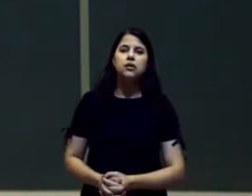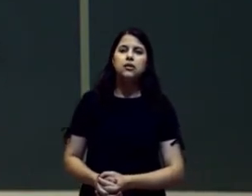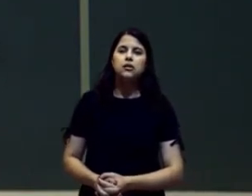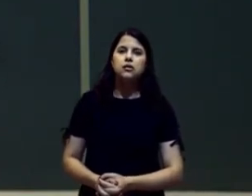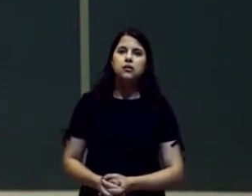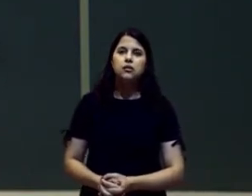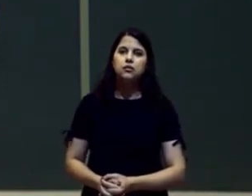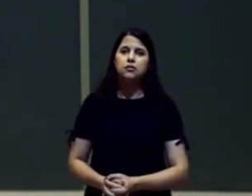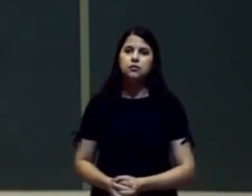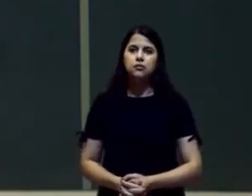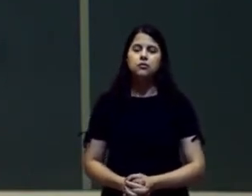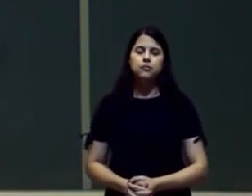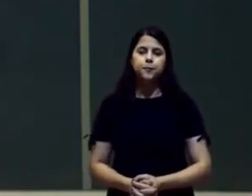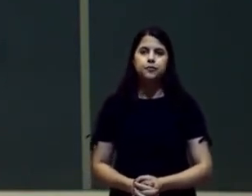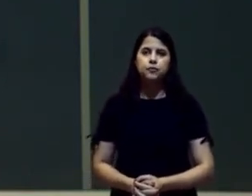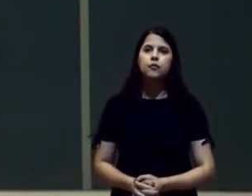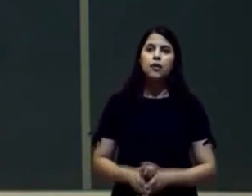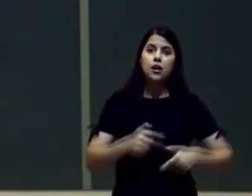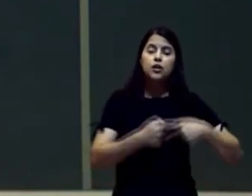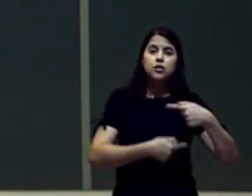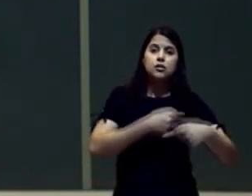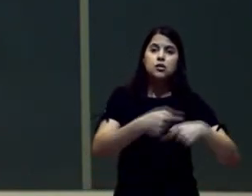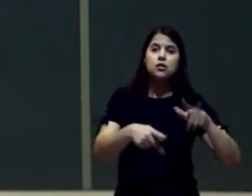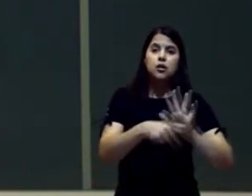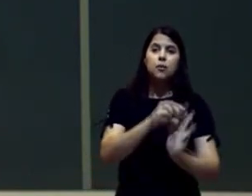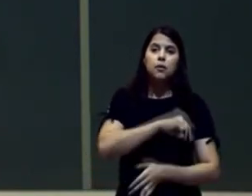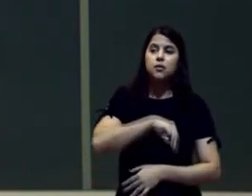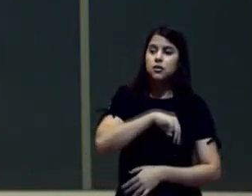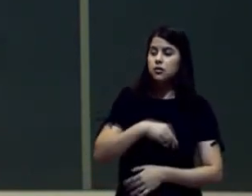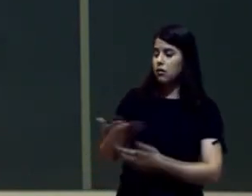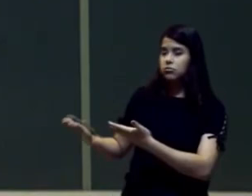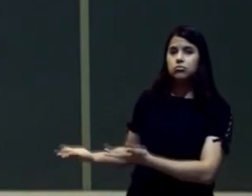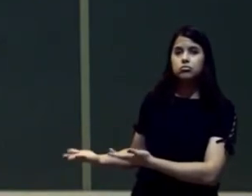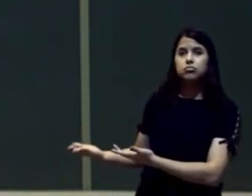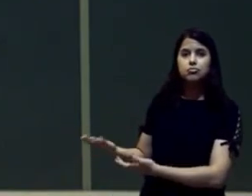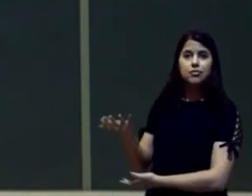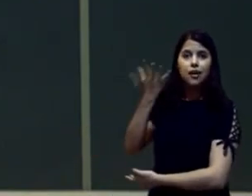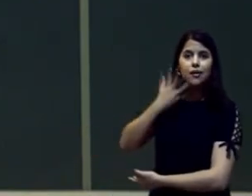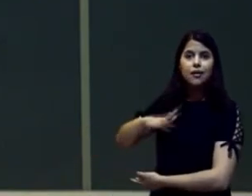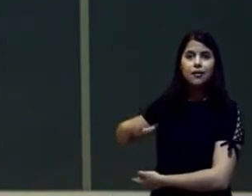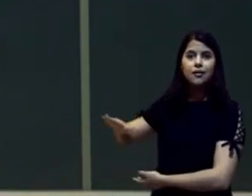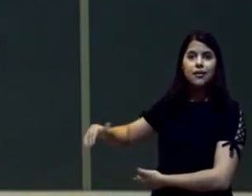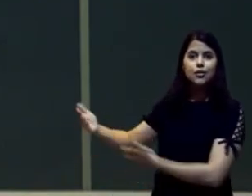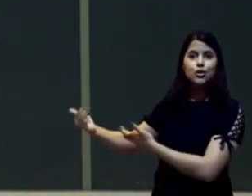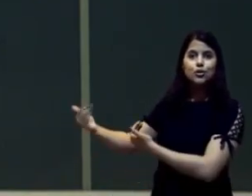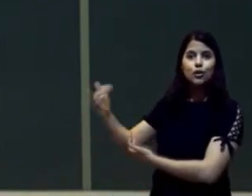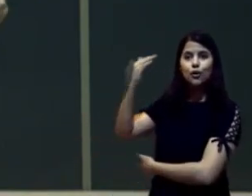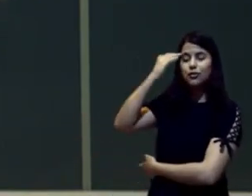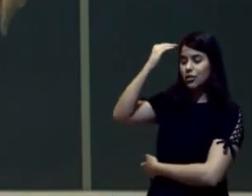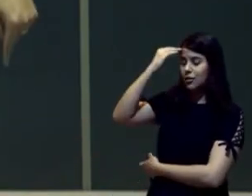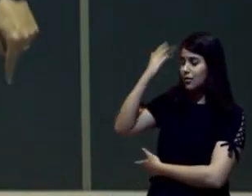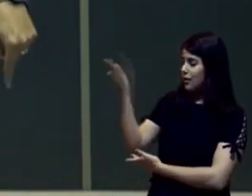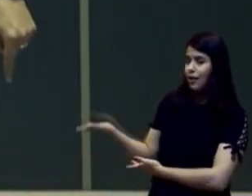e ela está sentada com você, está aí do seu lado. Há uma próxima geração de missionários e